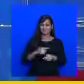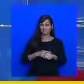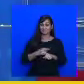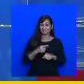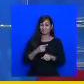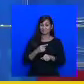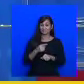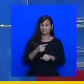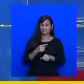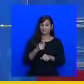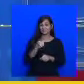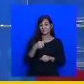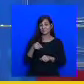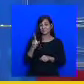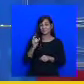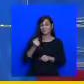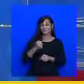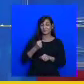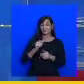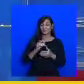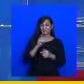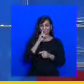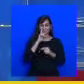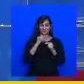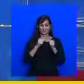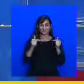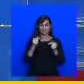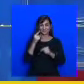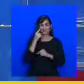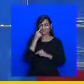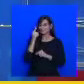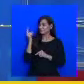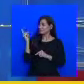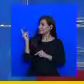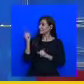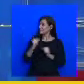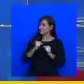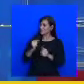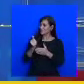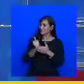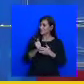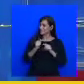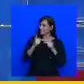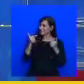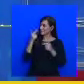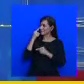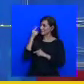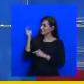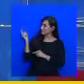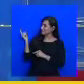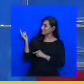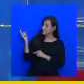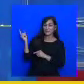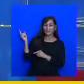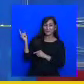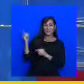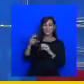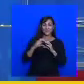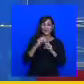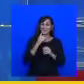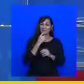E agora, o sétimo e último número do dia de sorte. Pode chamar que a sorte vem. Bola vermelha, número